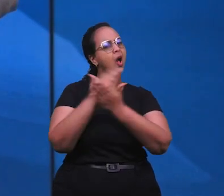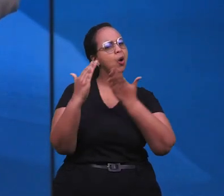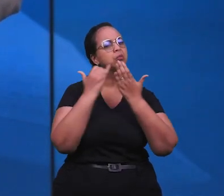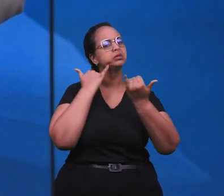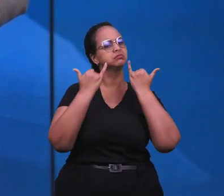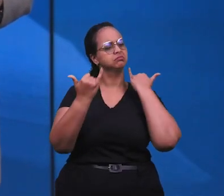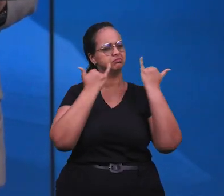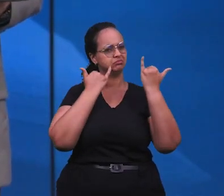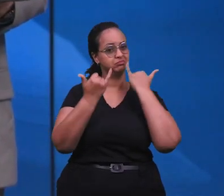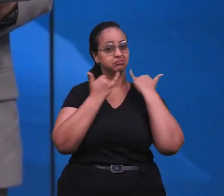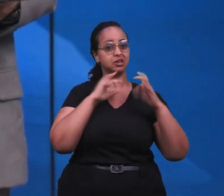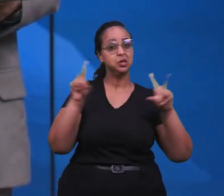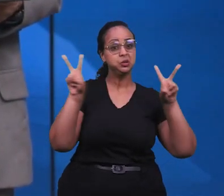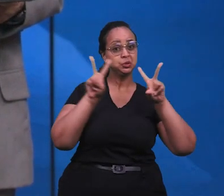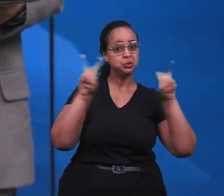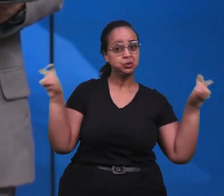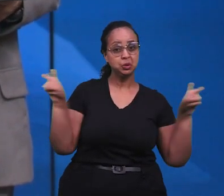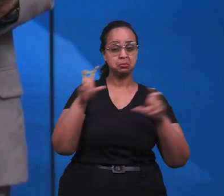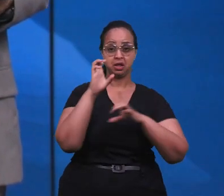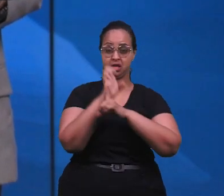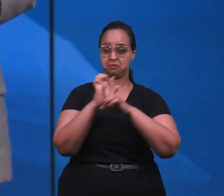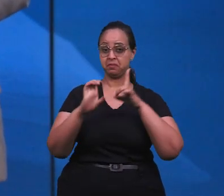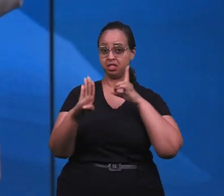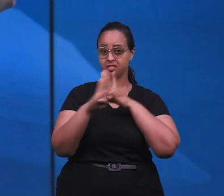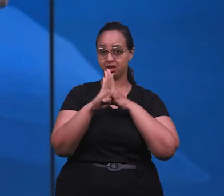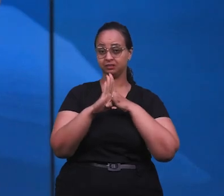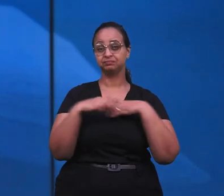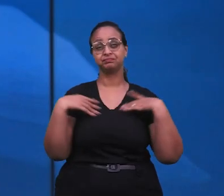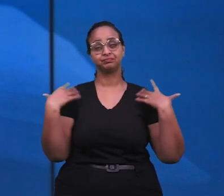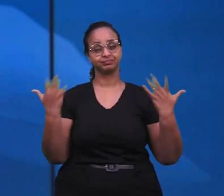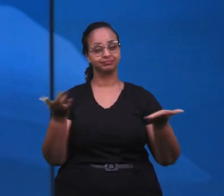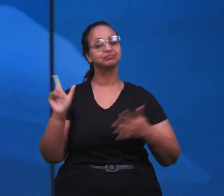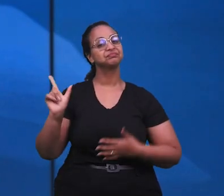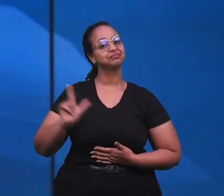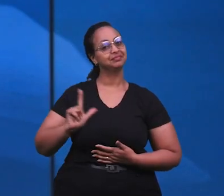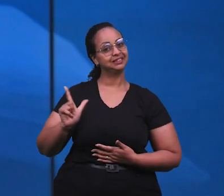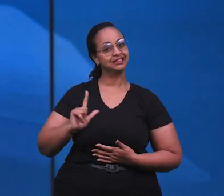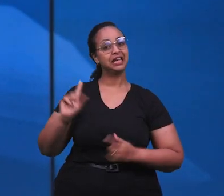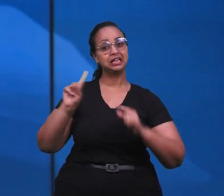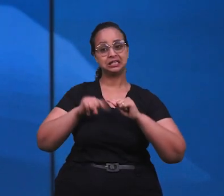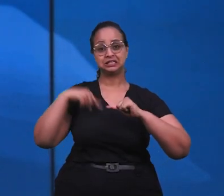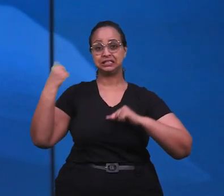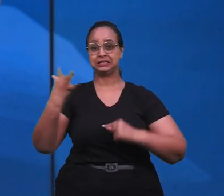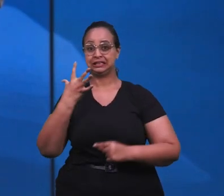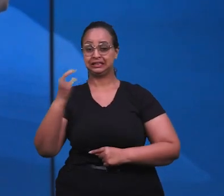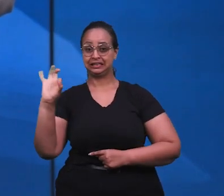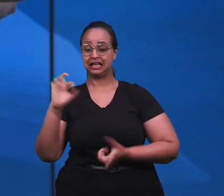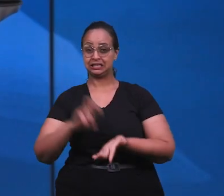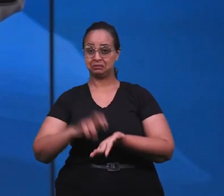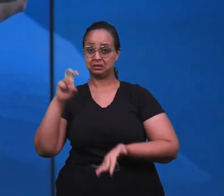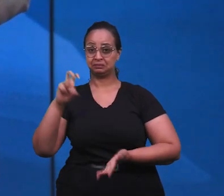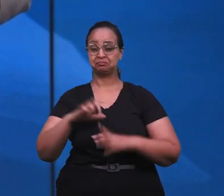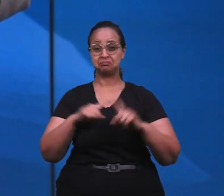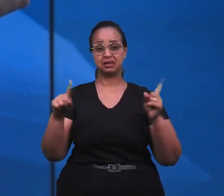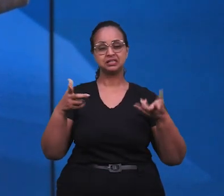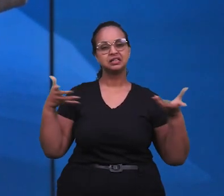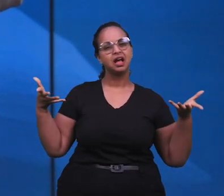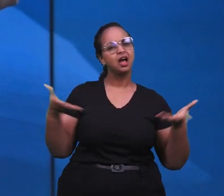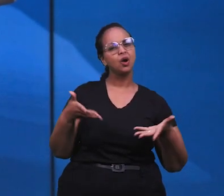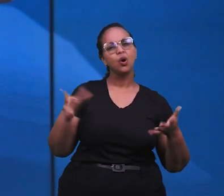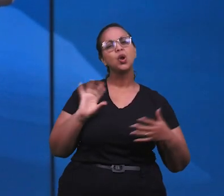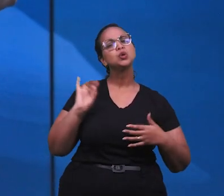informações relacionadas à Escola Bíblica Dominical que nós receberemos daqui a pouco às 10 horas da manhã. Mas agora nós